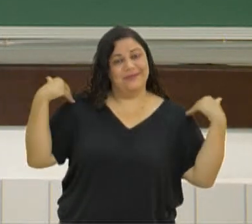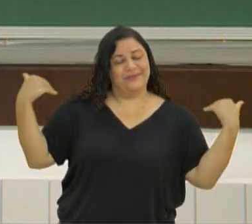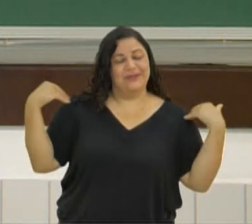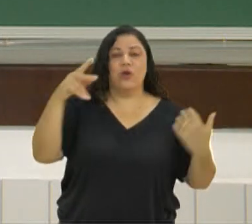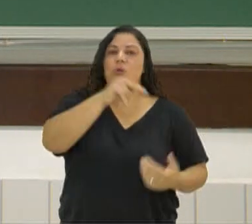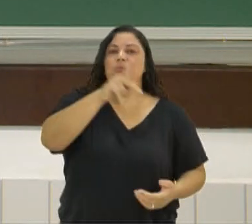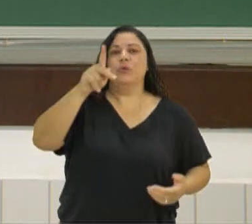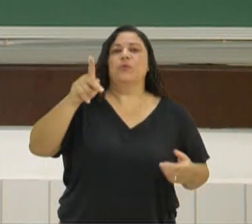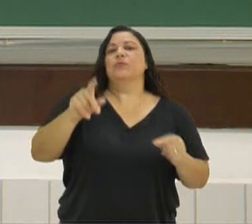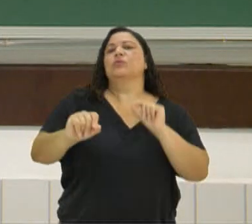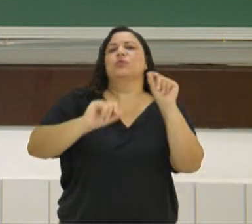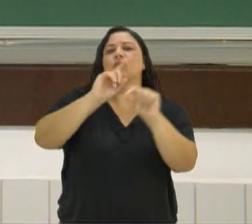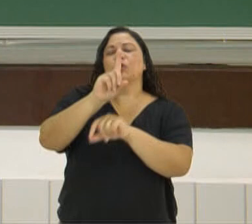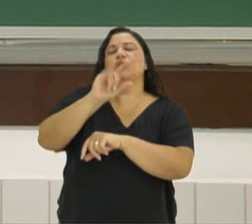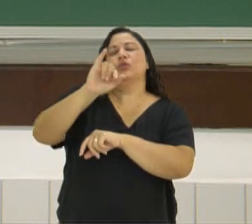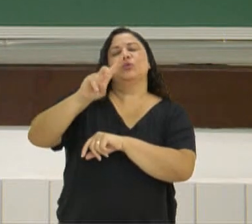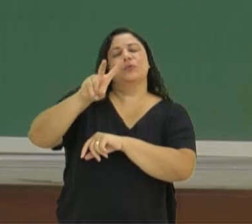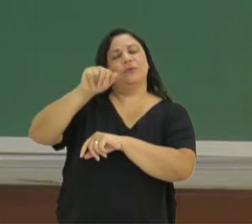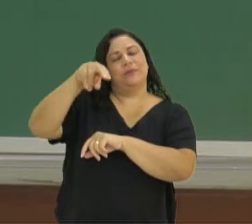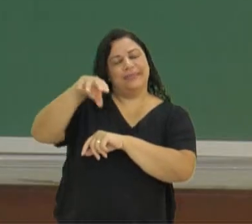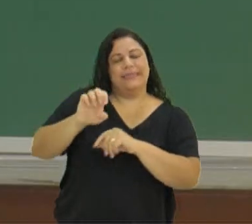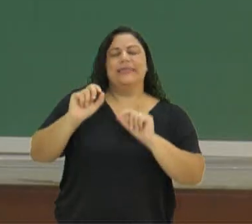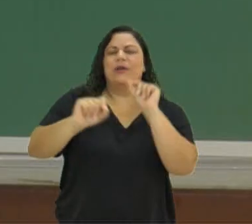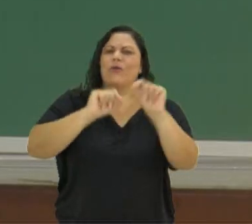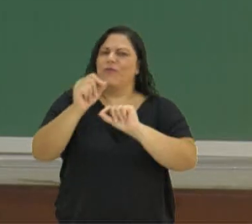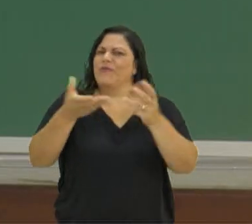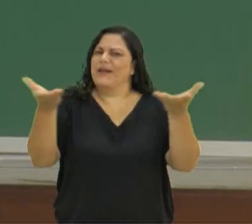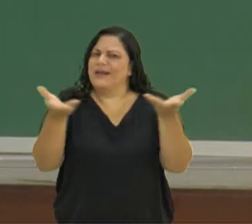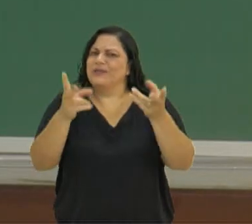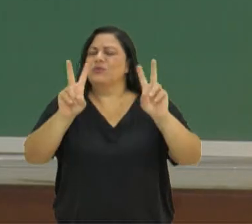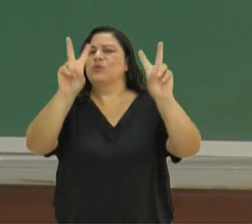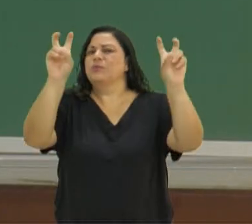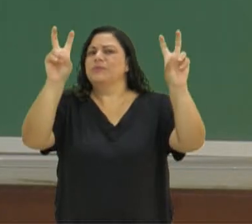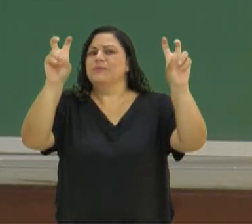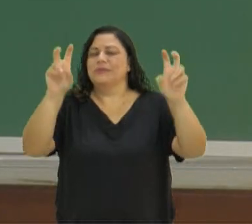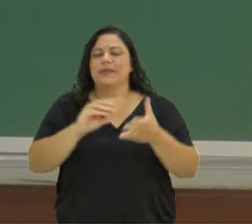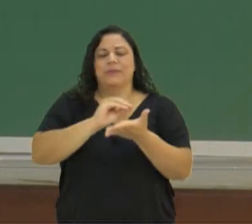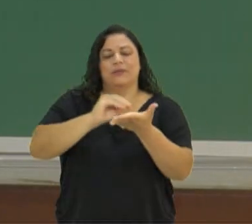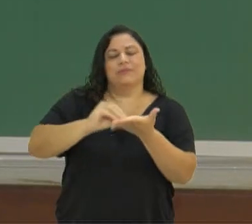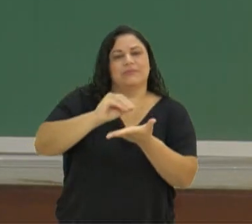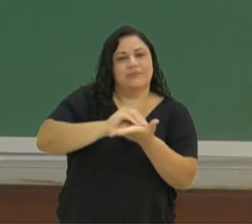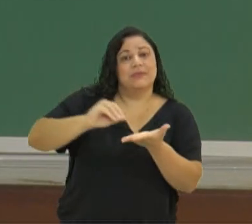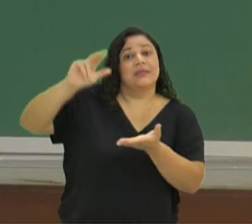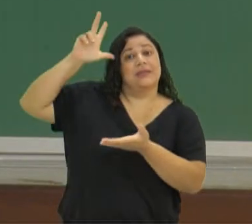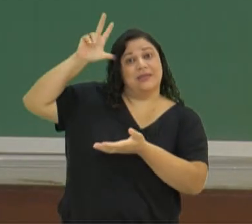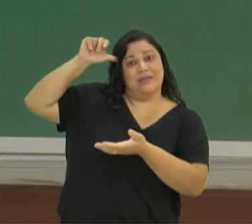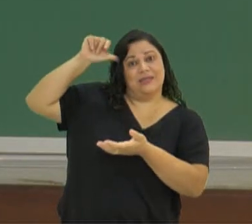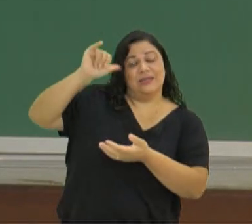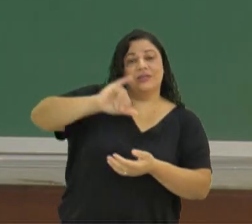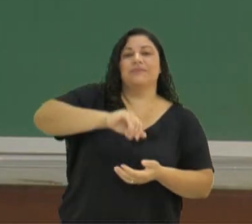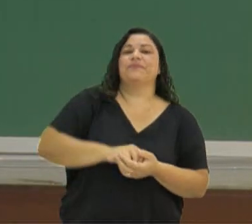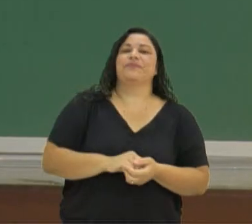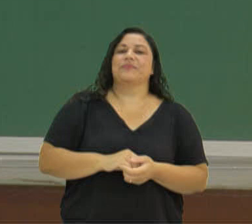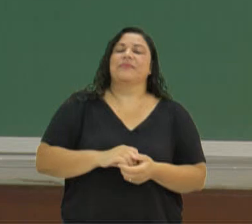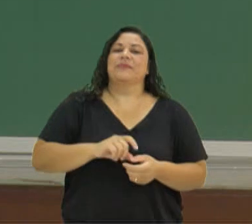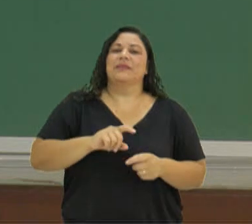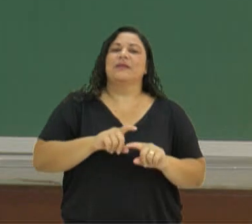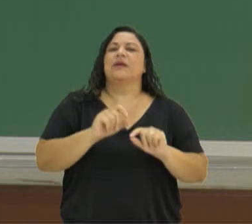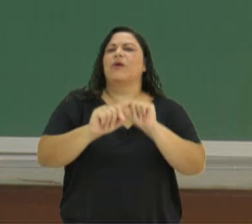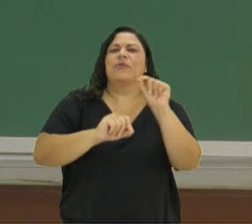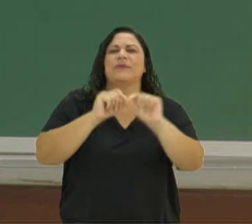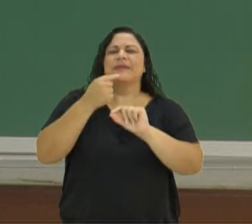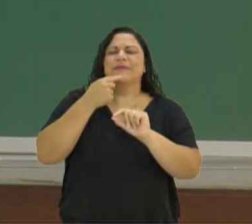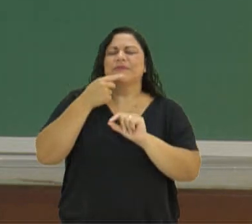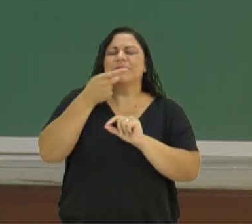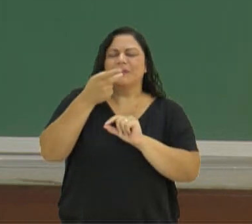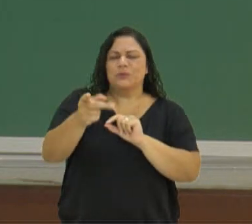falar sobre xadrez. Mas antes de começar essa aula, alunos, não esquece de acessar a sua atividade lá no Classroom, responde as